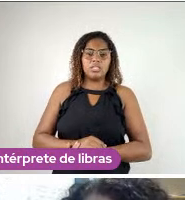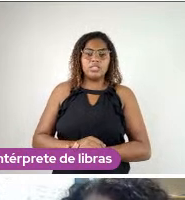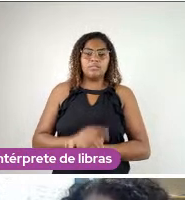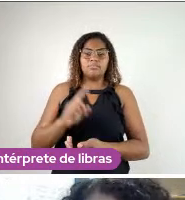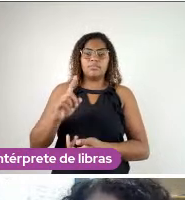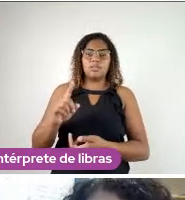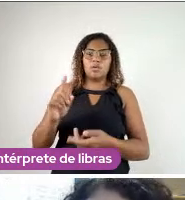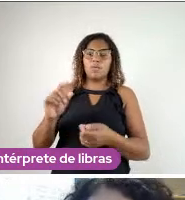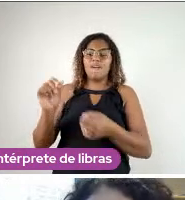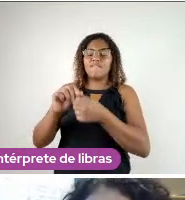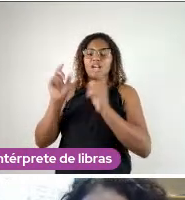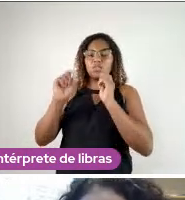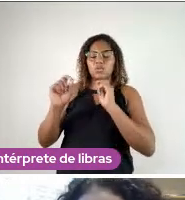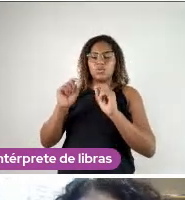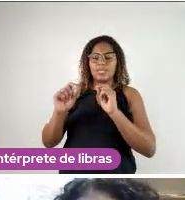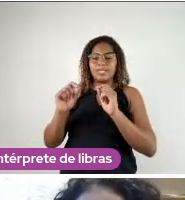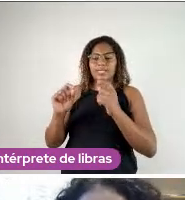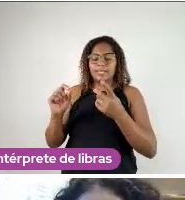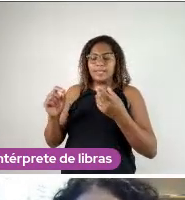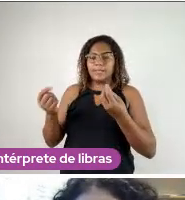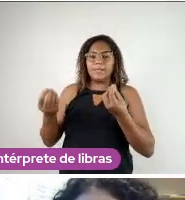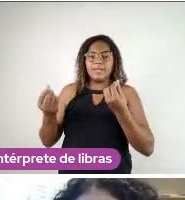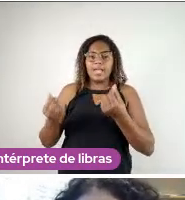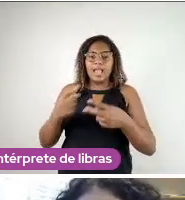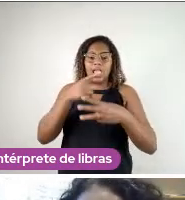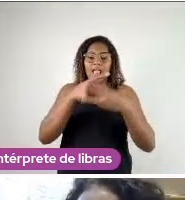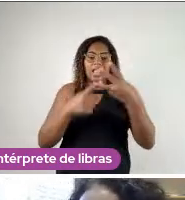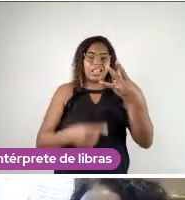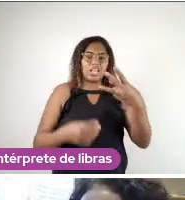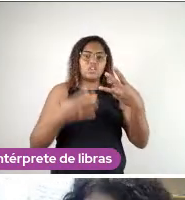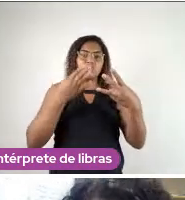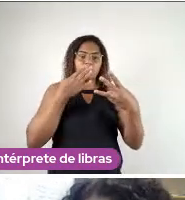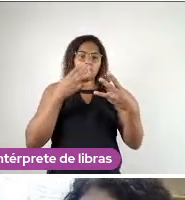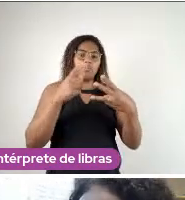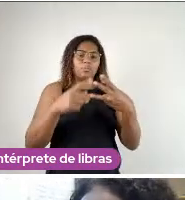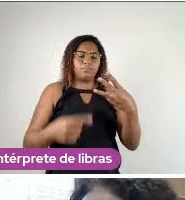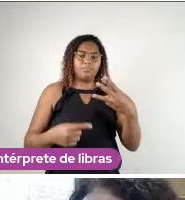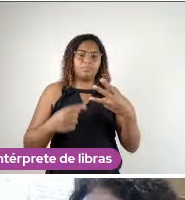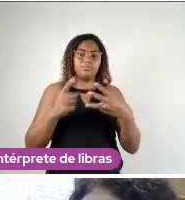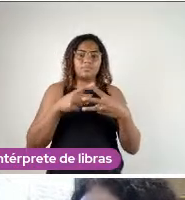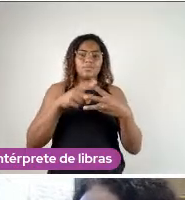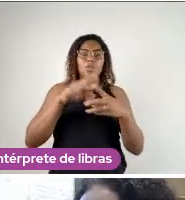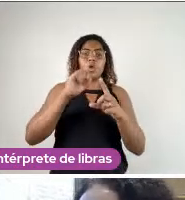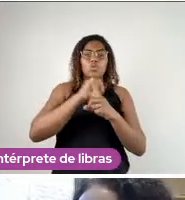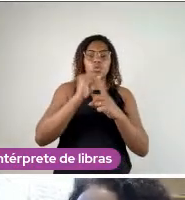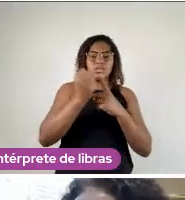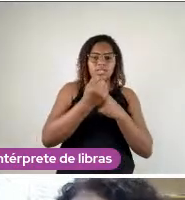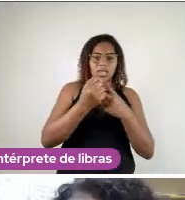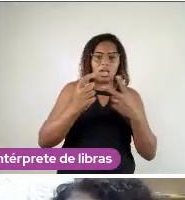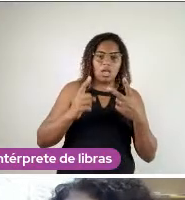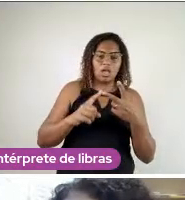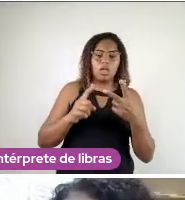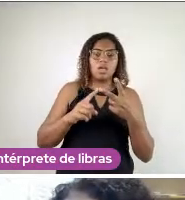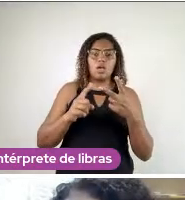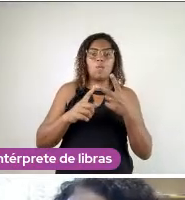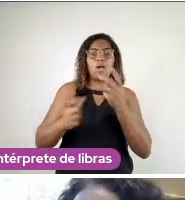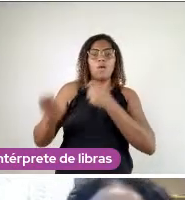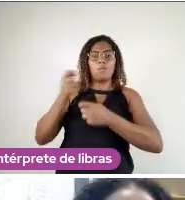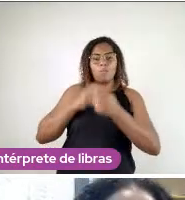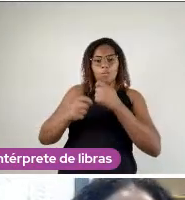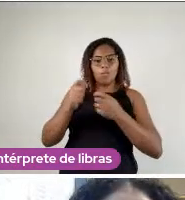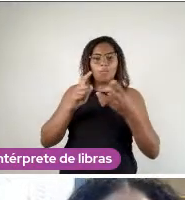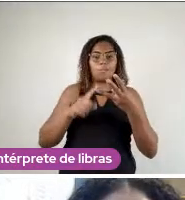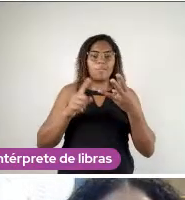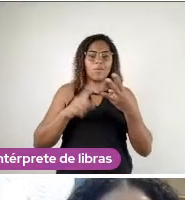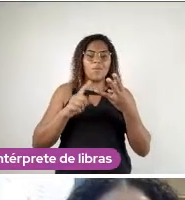levando em consideração três aspectos. Né? O social, o econômico e